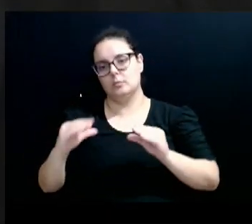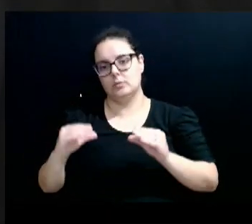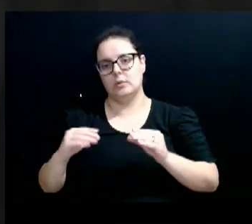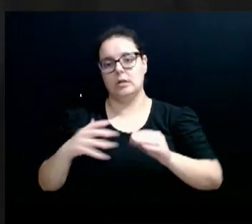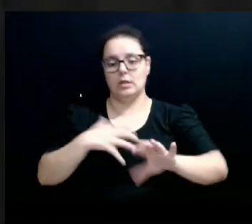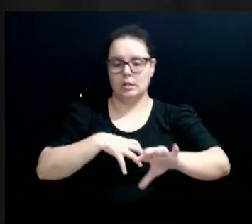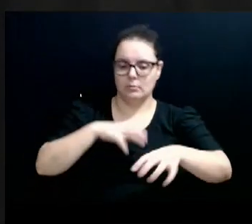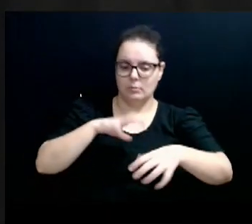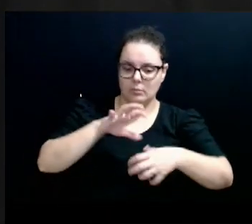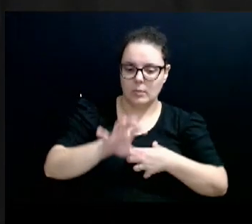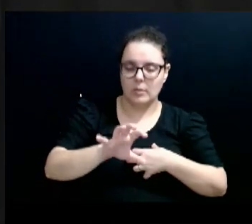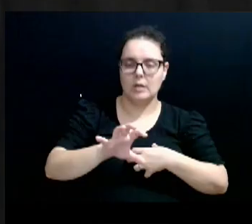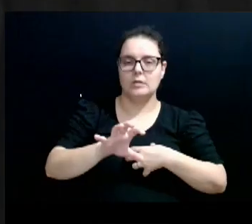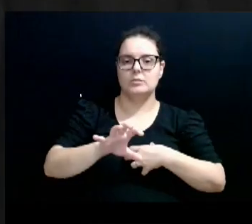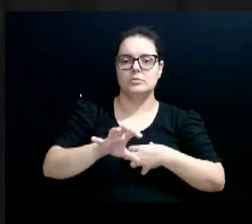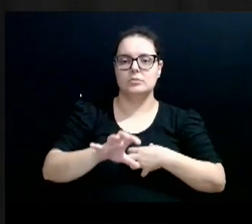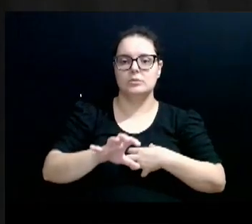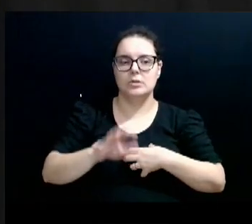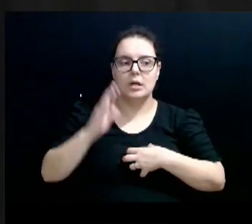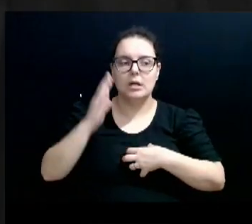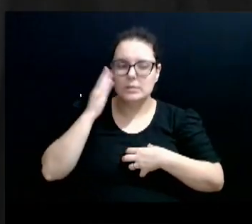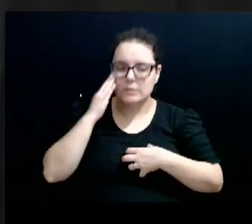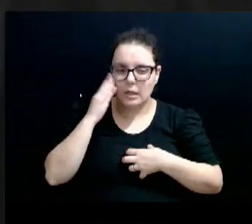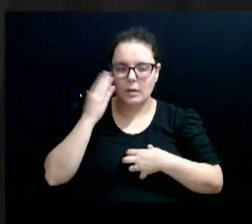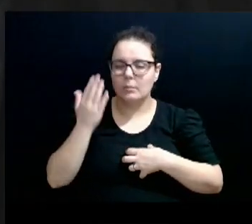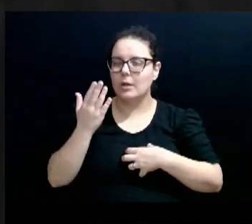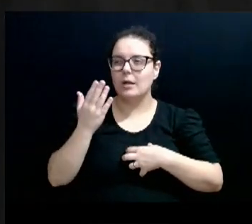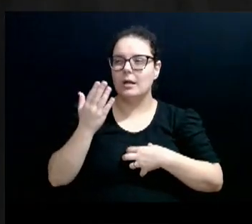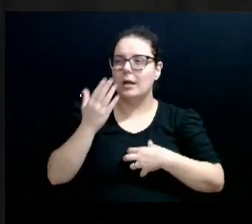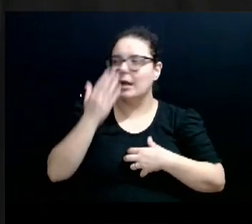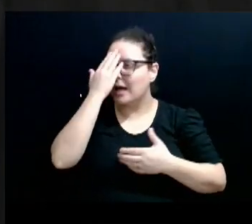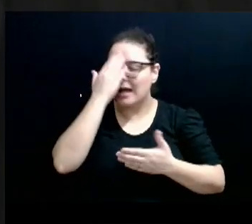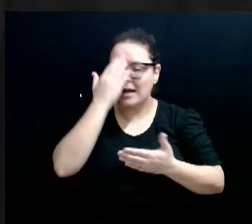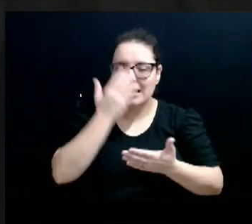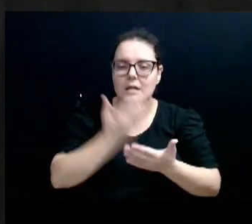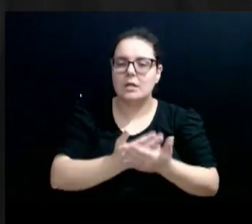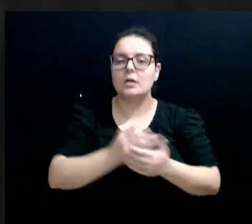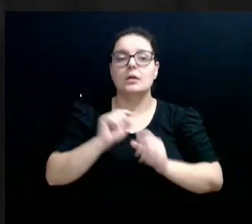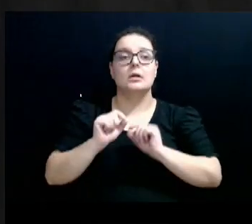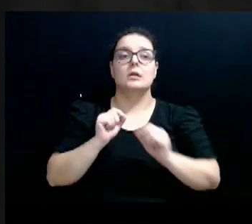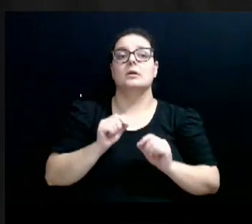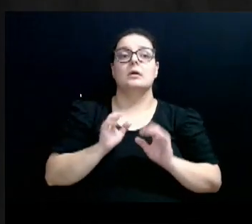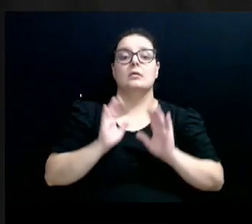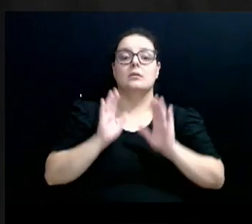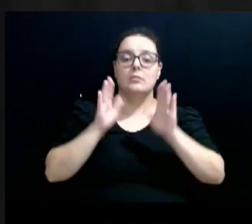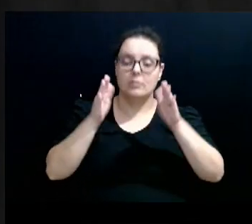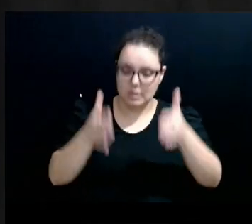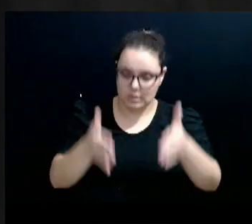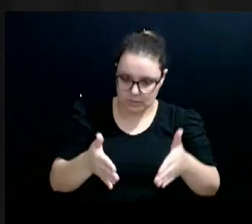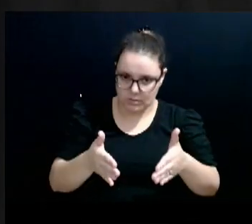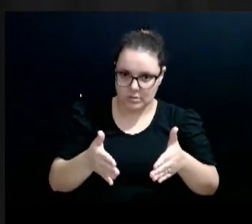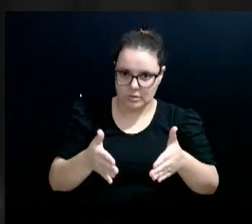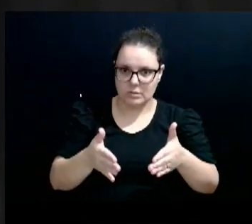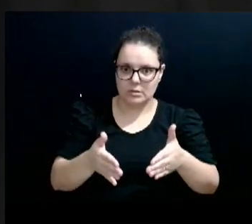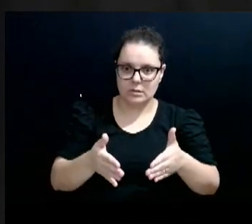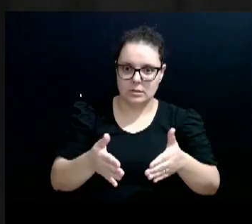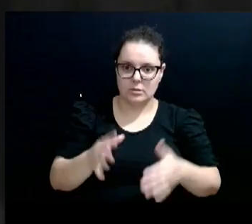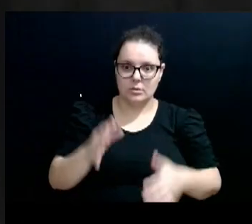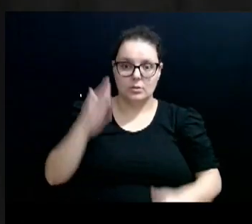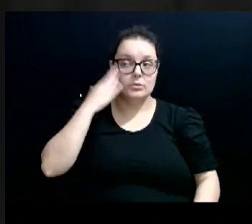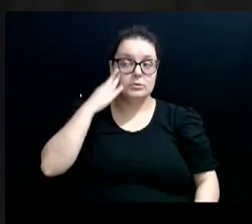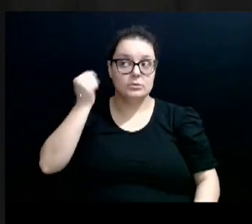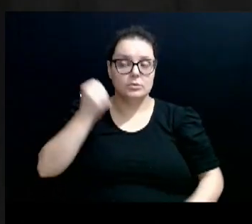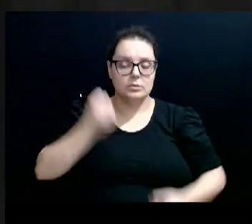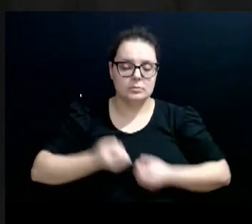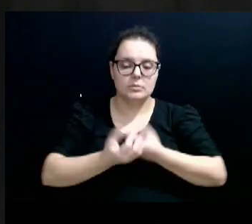É você abraçar para quem vai ser objeto do transmissão do saber. Se o aluno